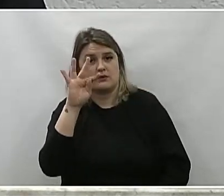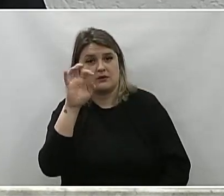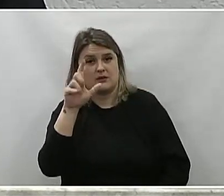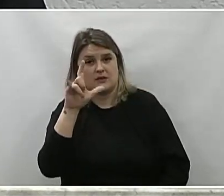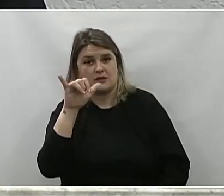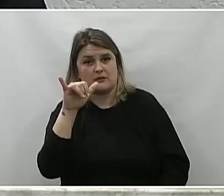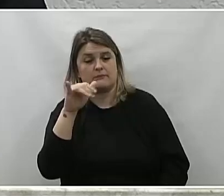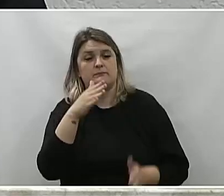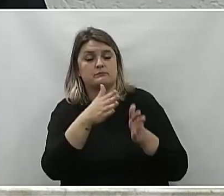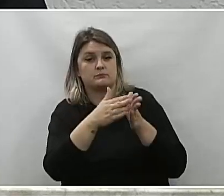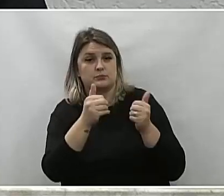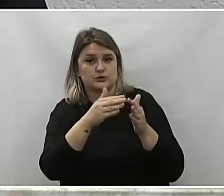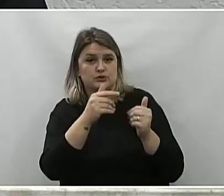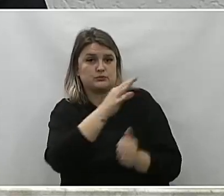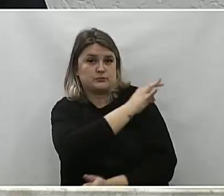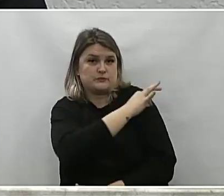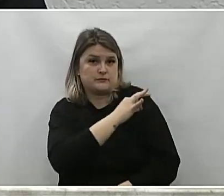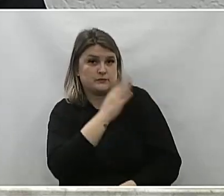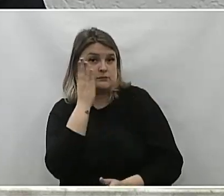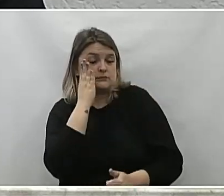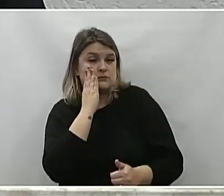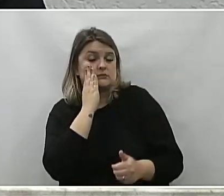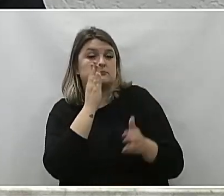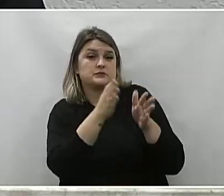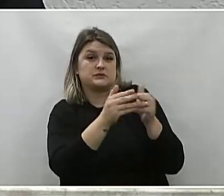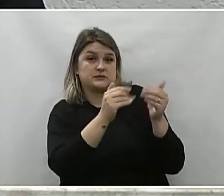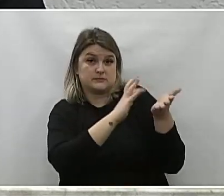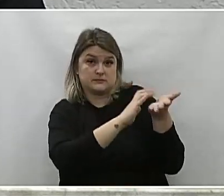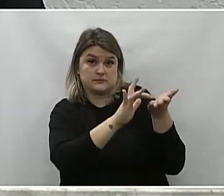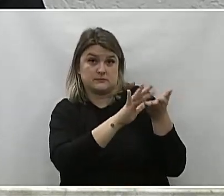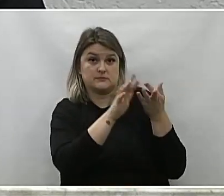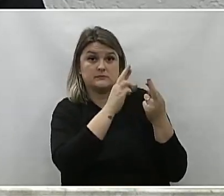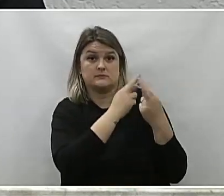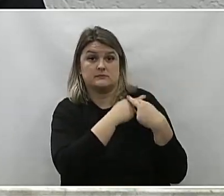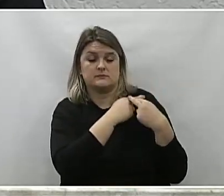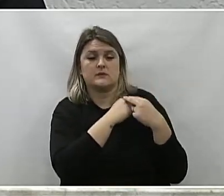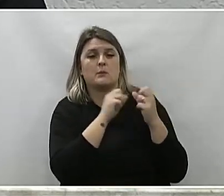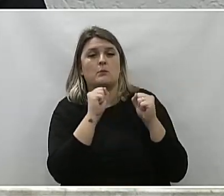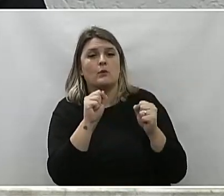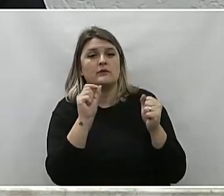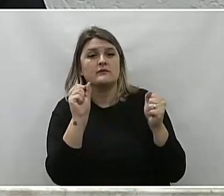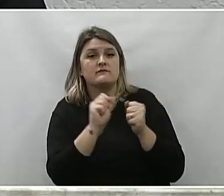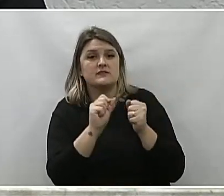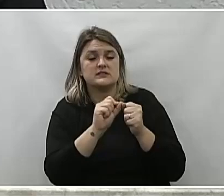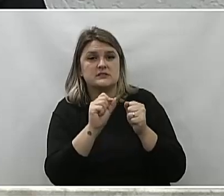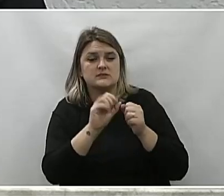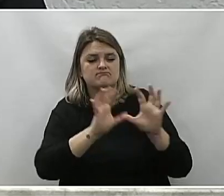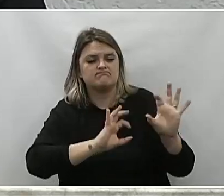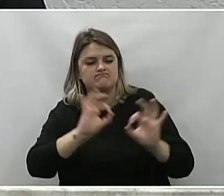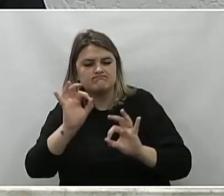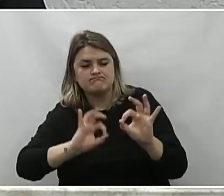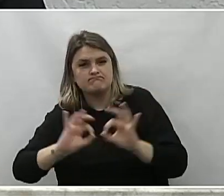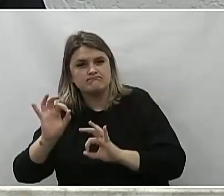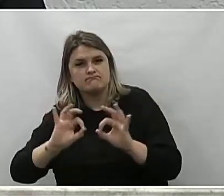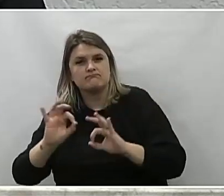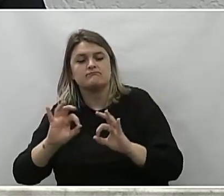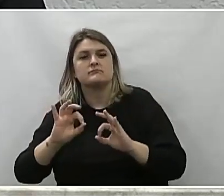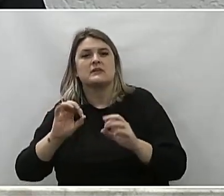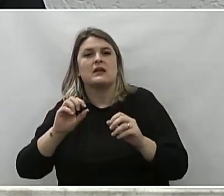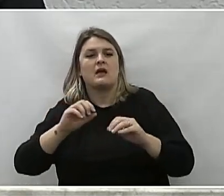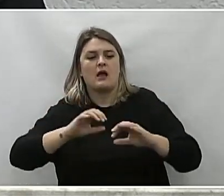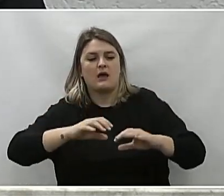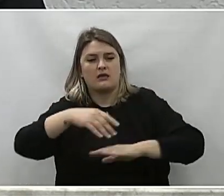cortelini é o chefe do Poder Executivo por meio da secretaria competente possam realizar manutenção com